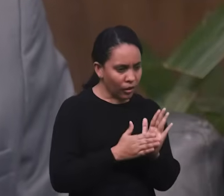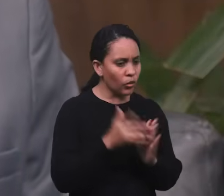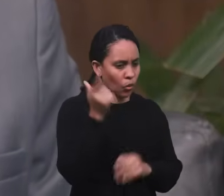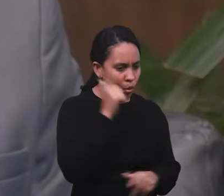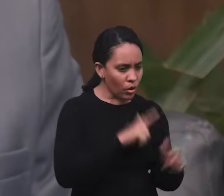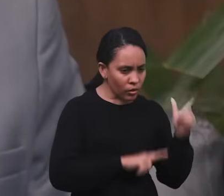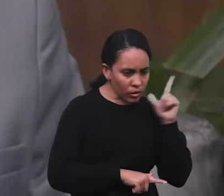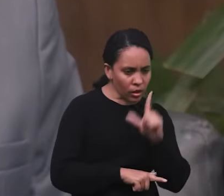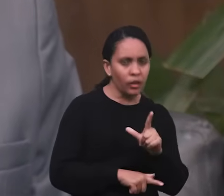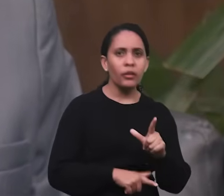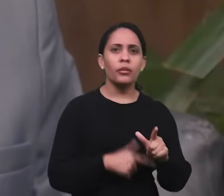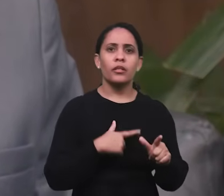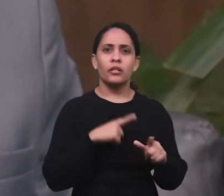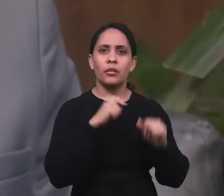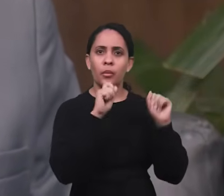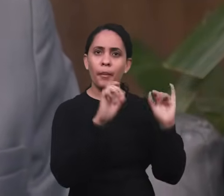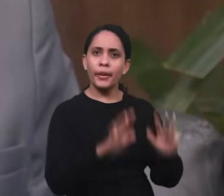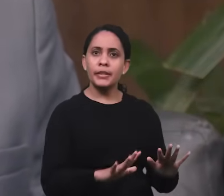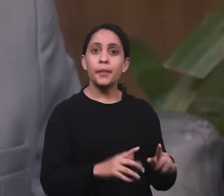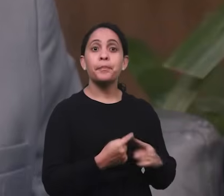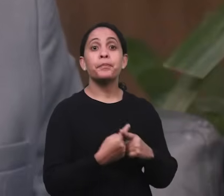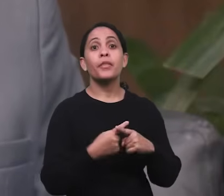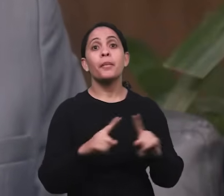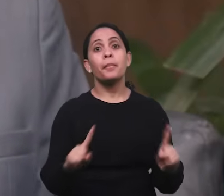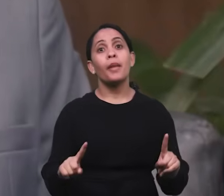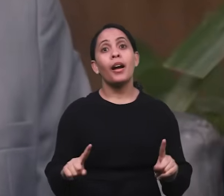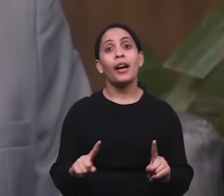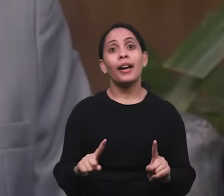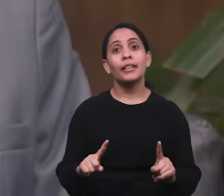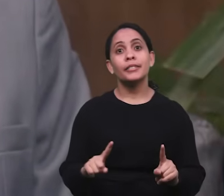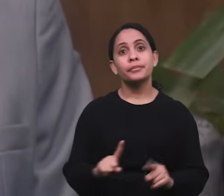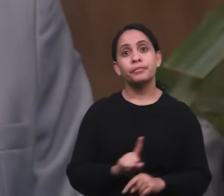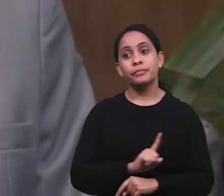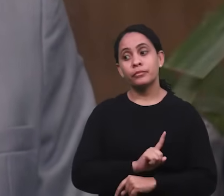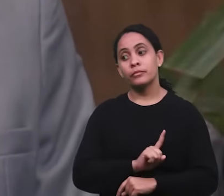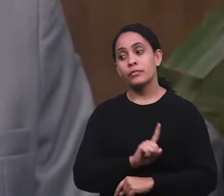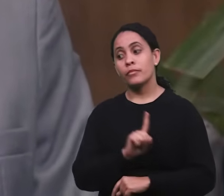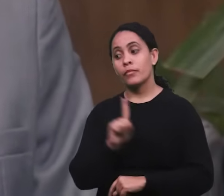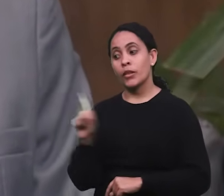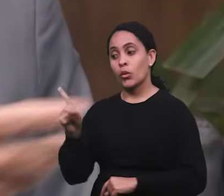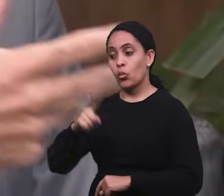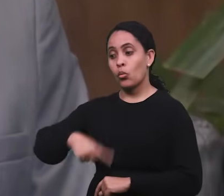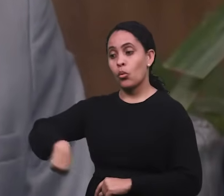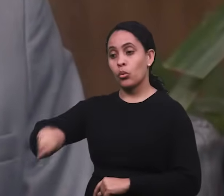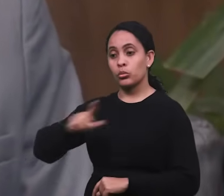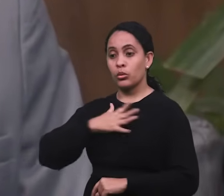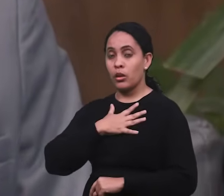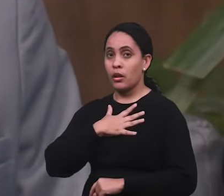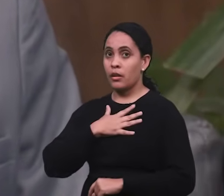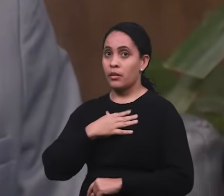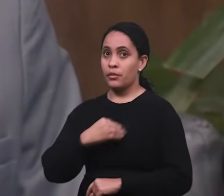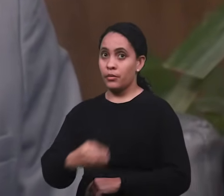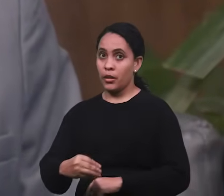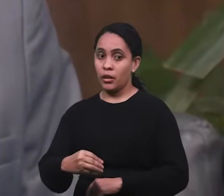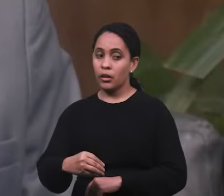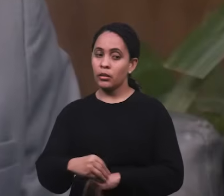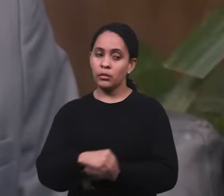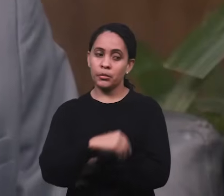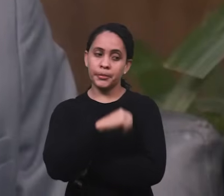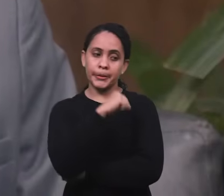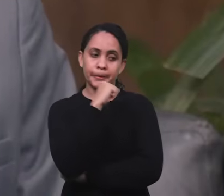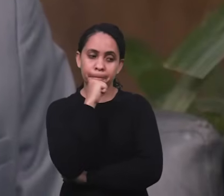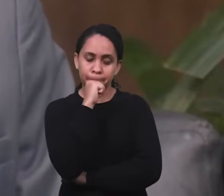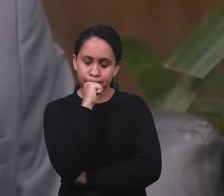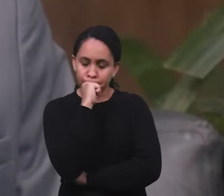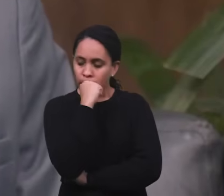filho, ele conquistou, ele adquiriu uma bênção, mas a mente, a mentalidade dos demais pode vir